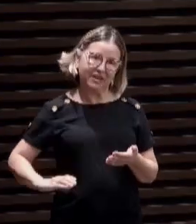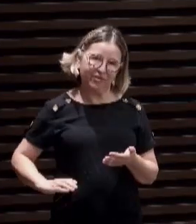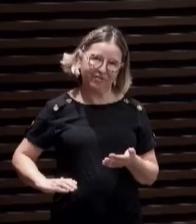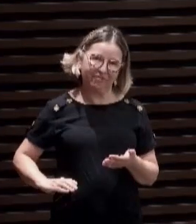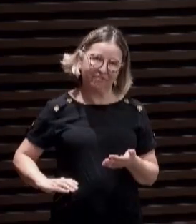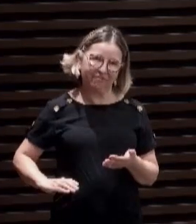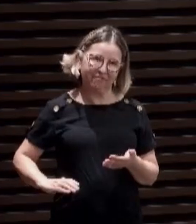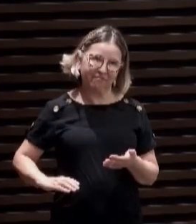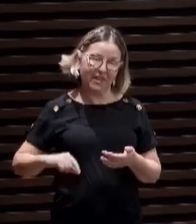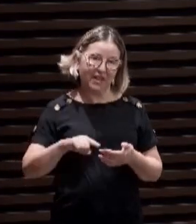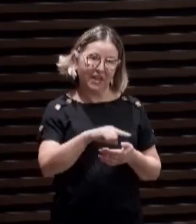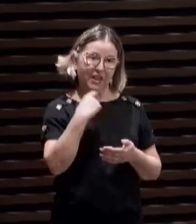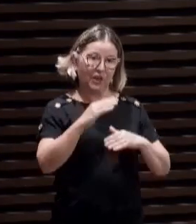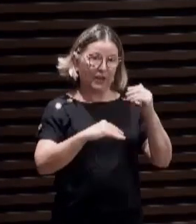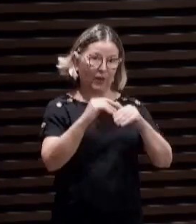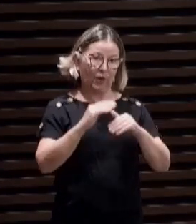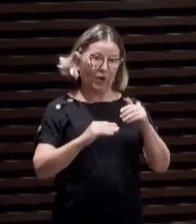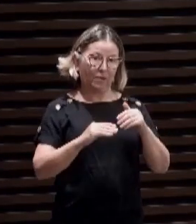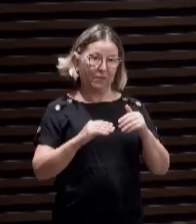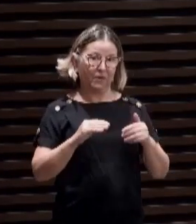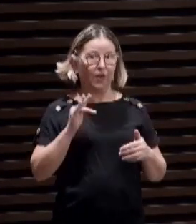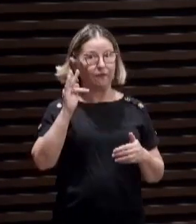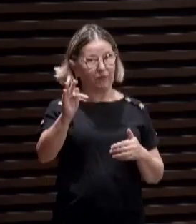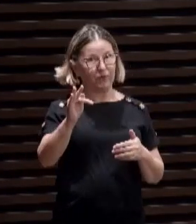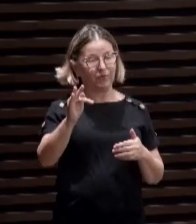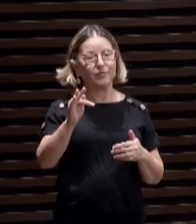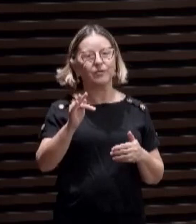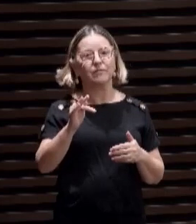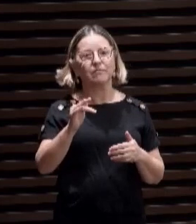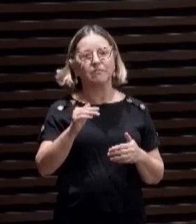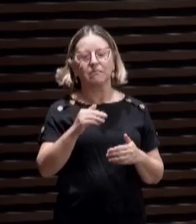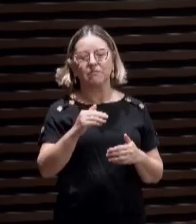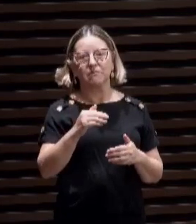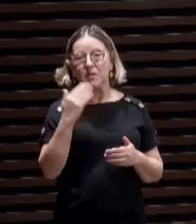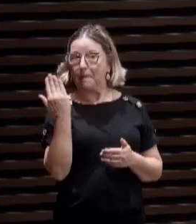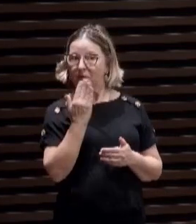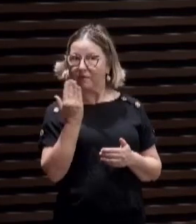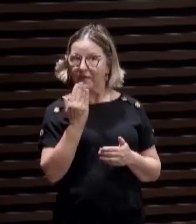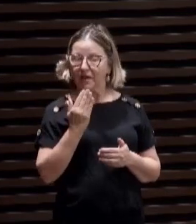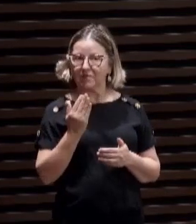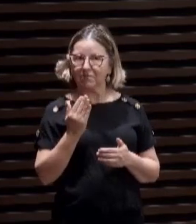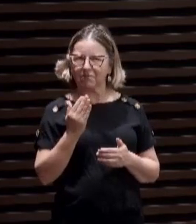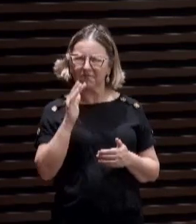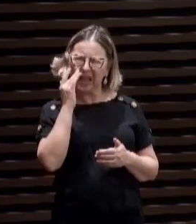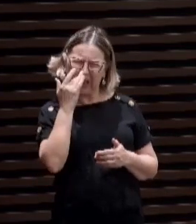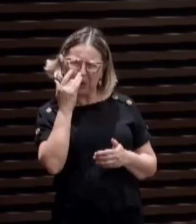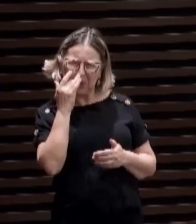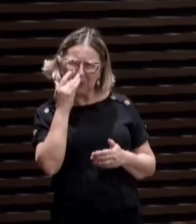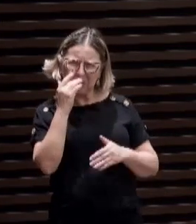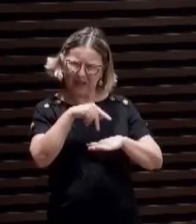provado. É ouro, é prata preciosa, são pedras, ou